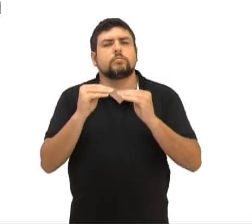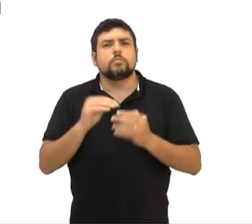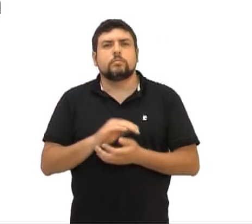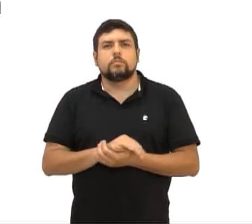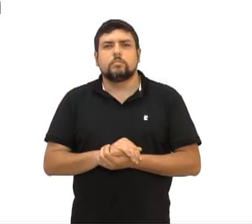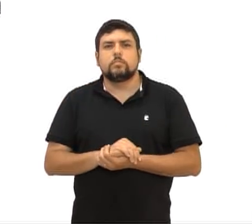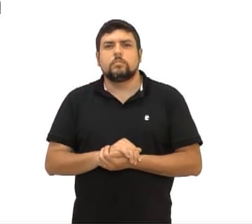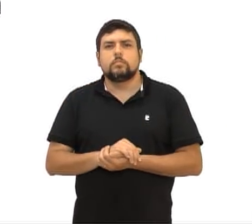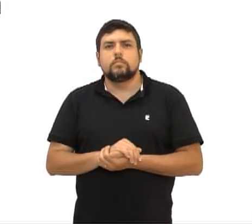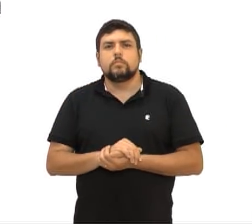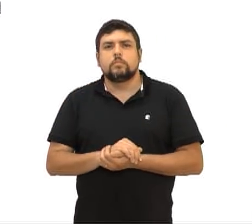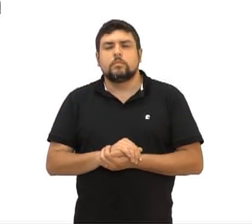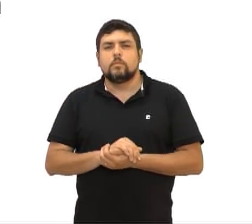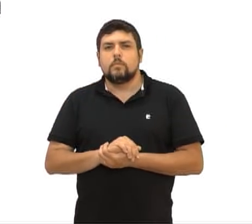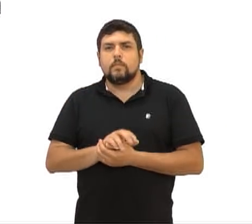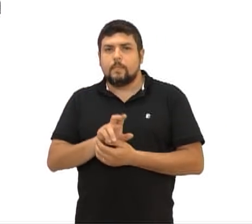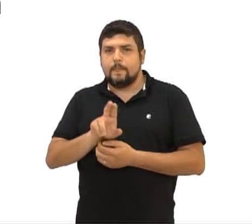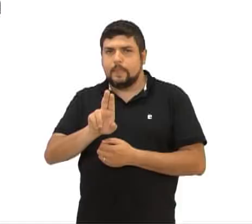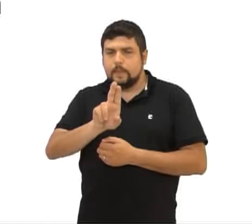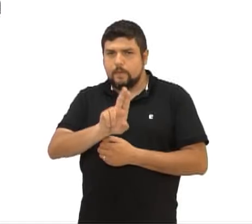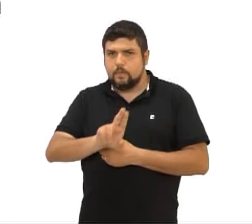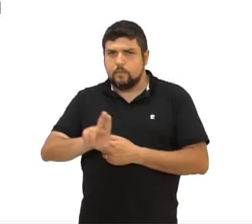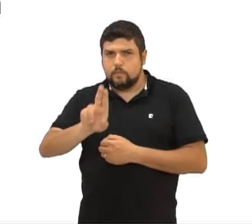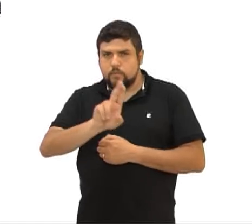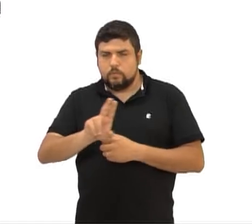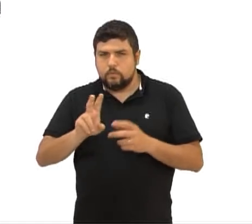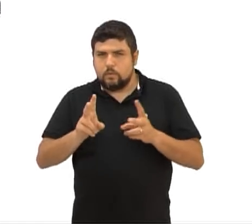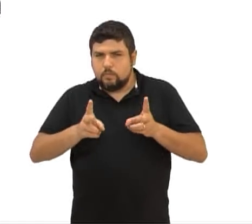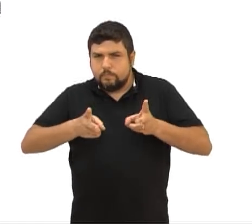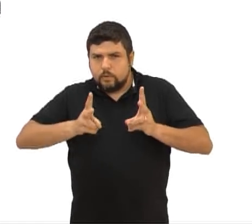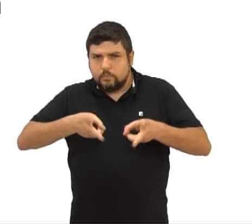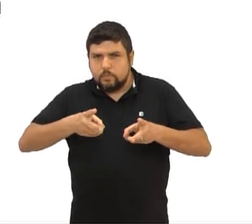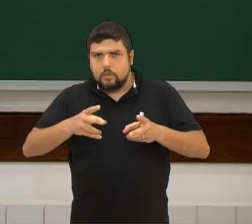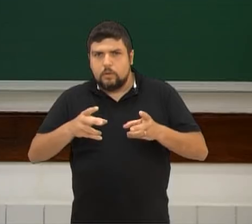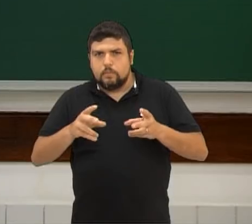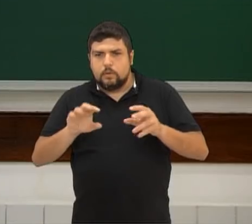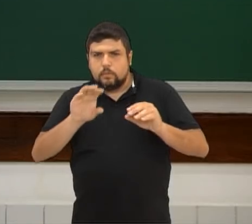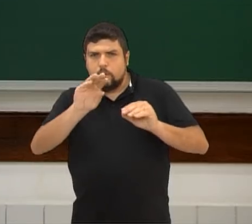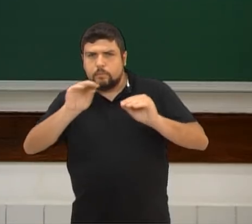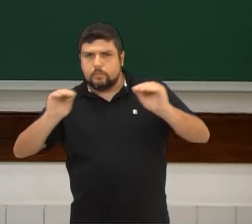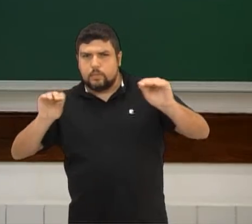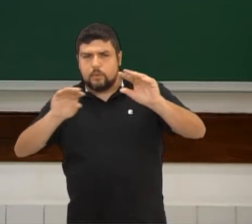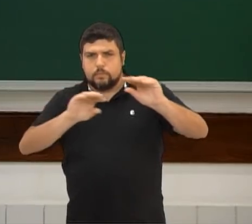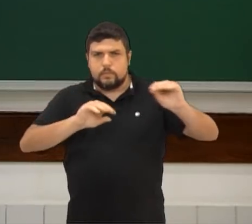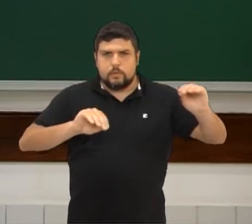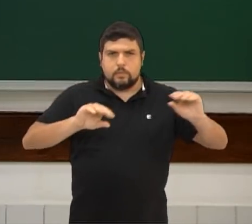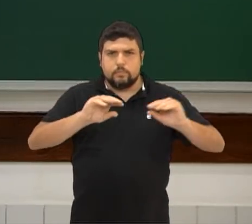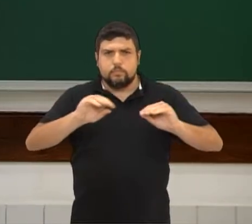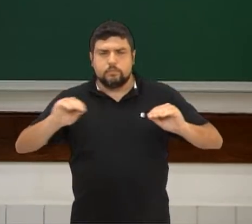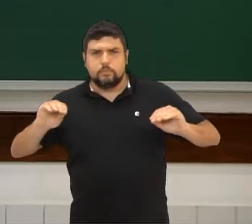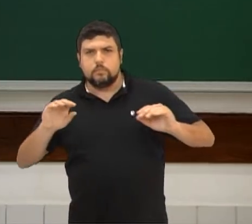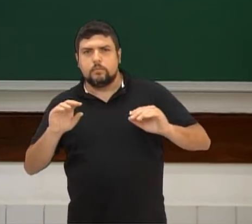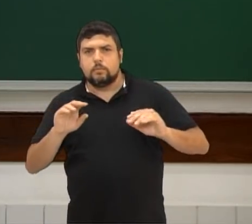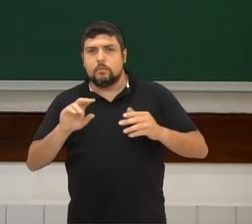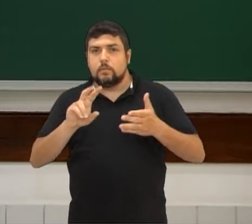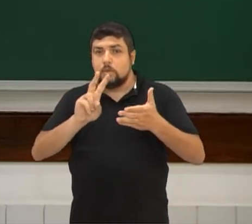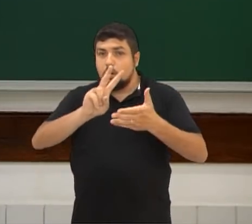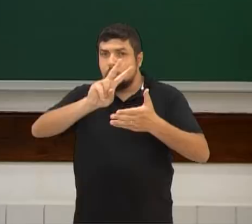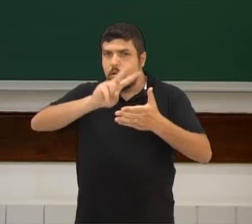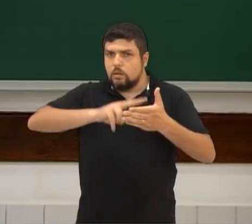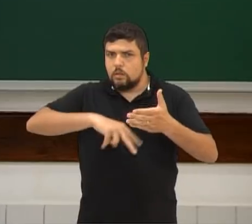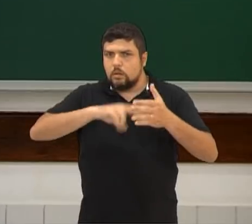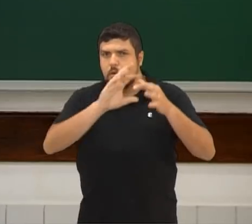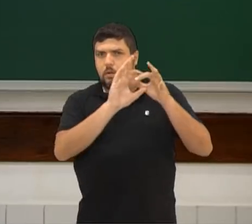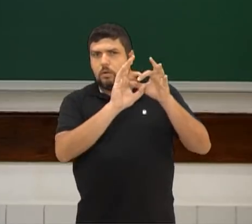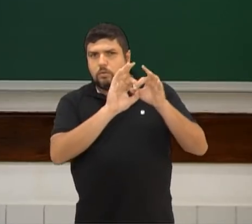Utilize ali a mesma dinâmica, separe os termos, leia o contexto